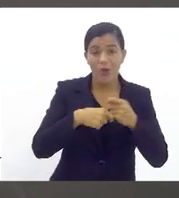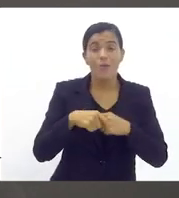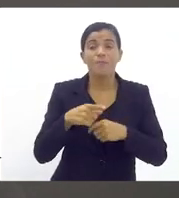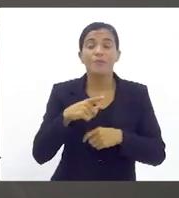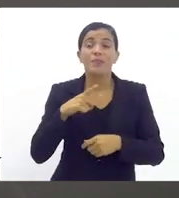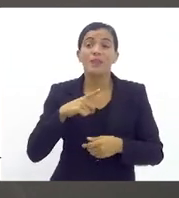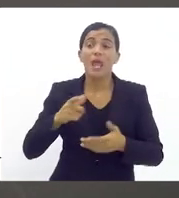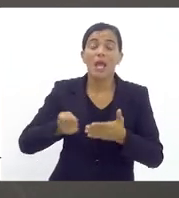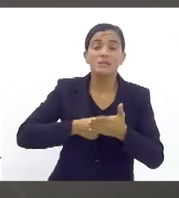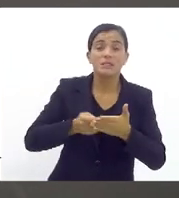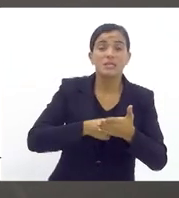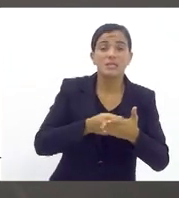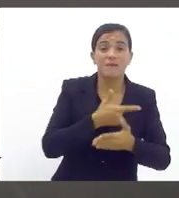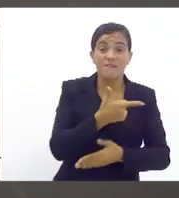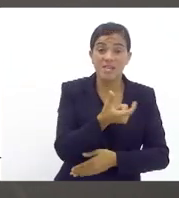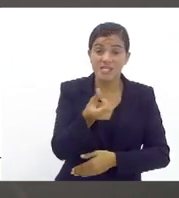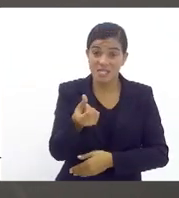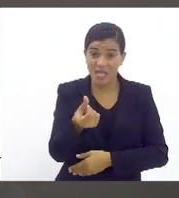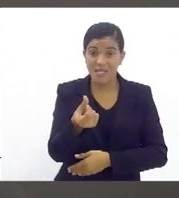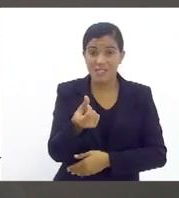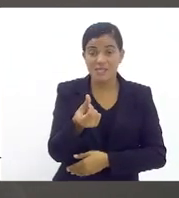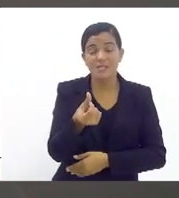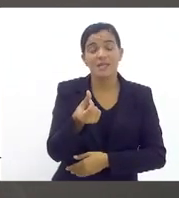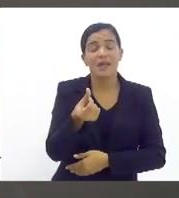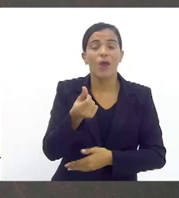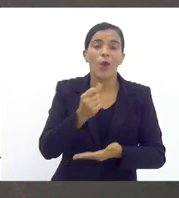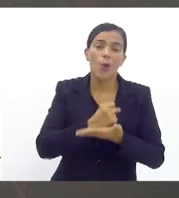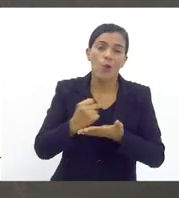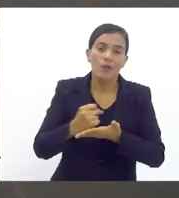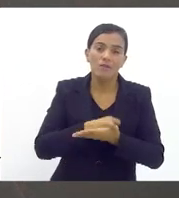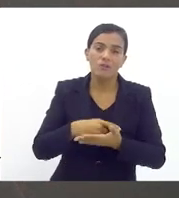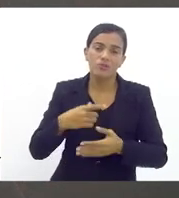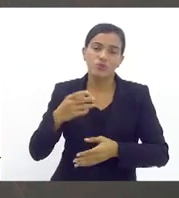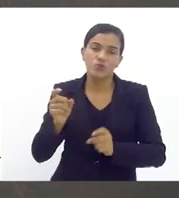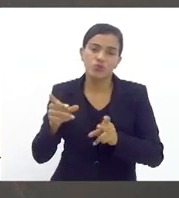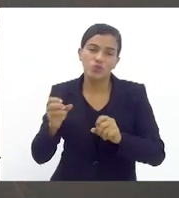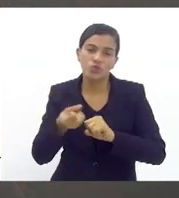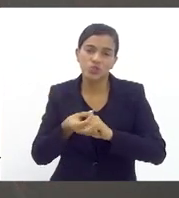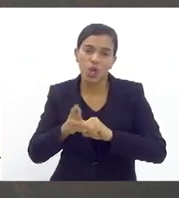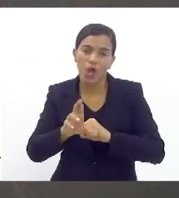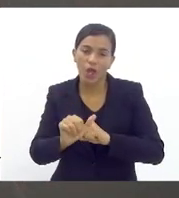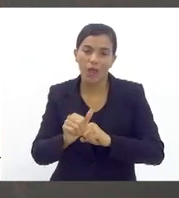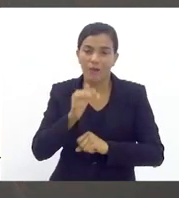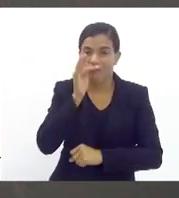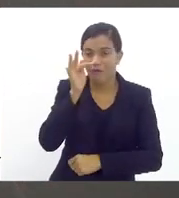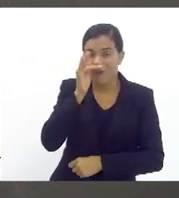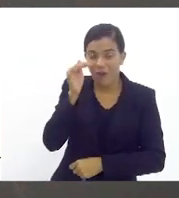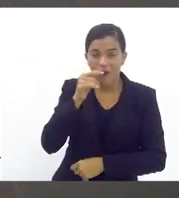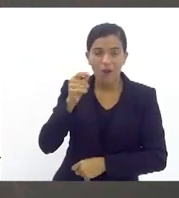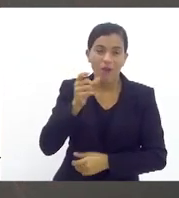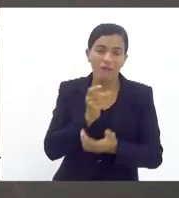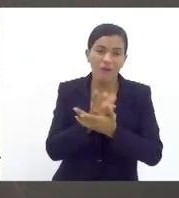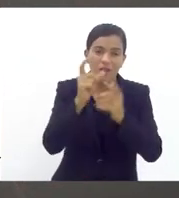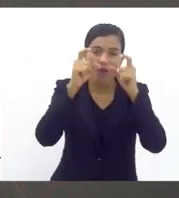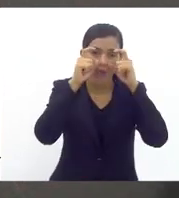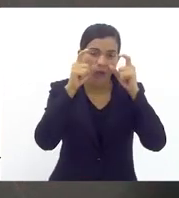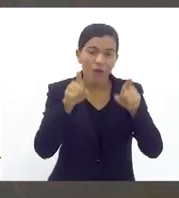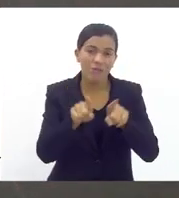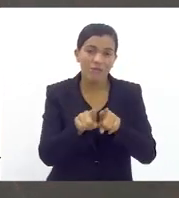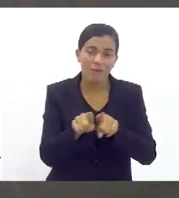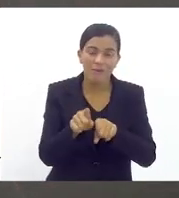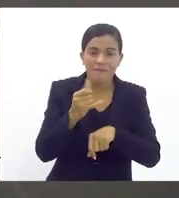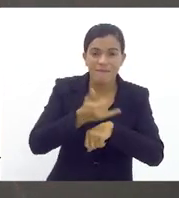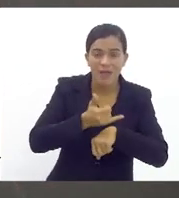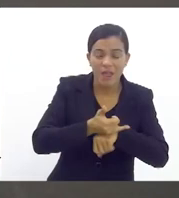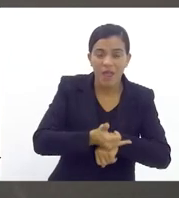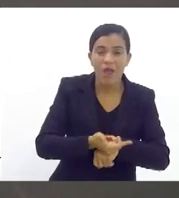convenções coletivas com diversos segmentos, desde joias, flores, óticas, fé comércio, assim, de